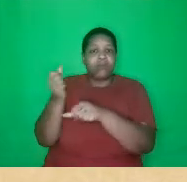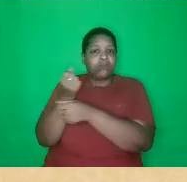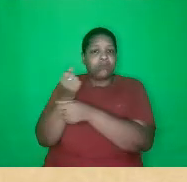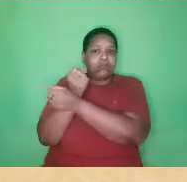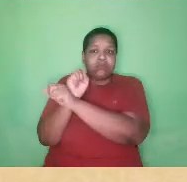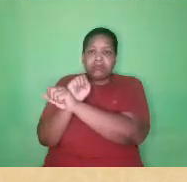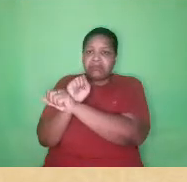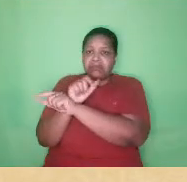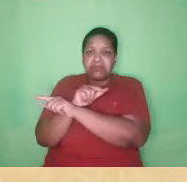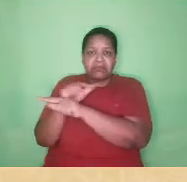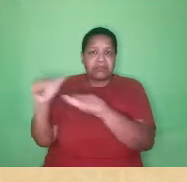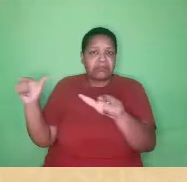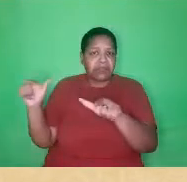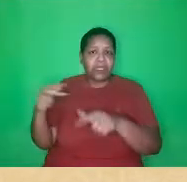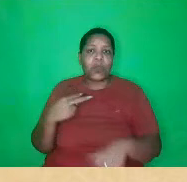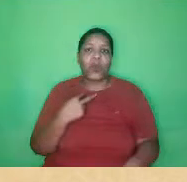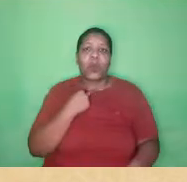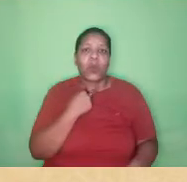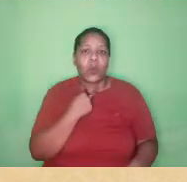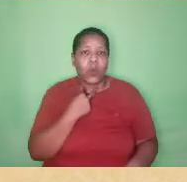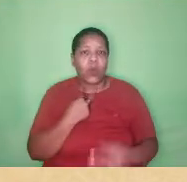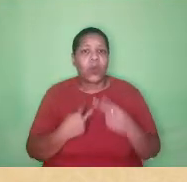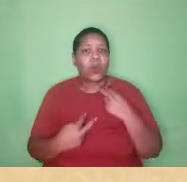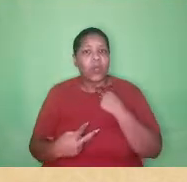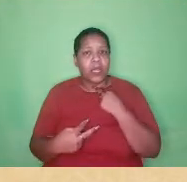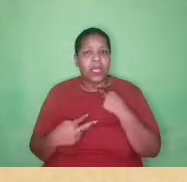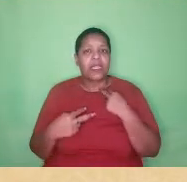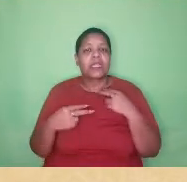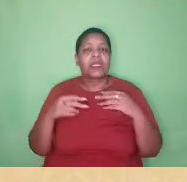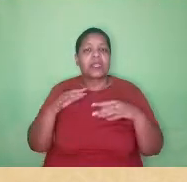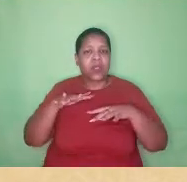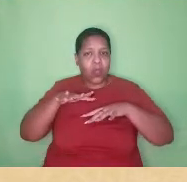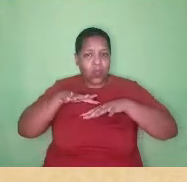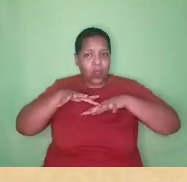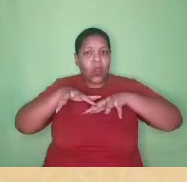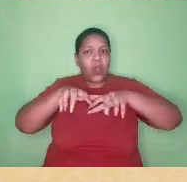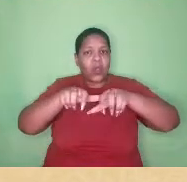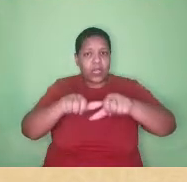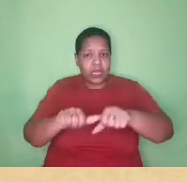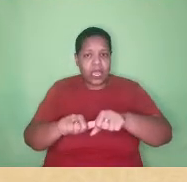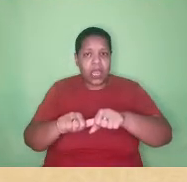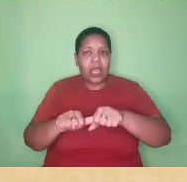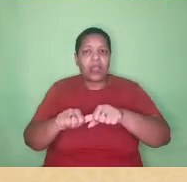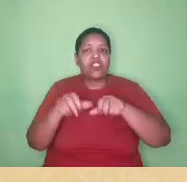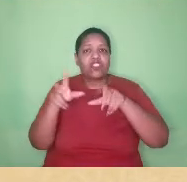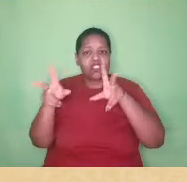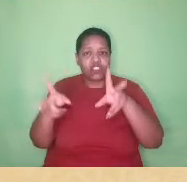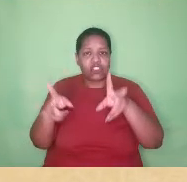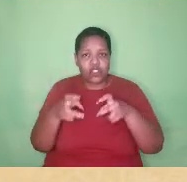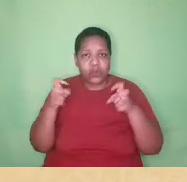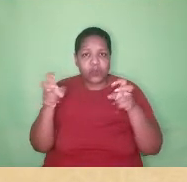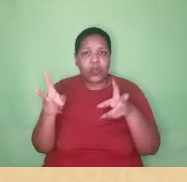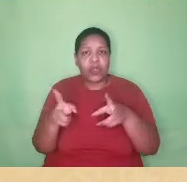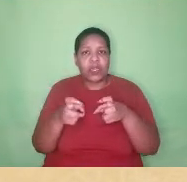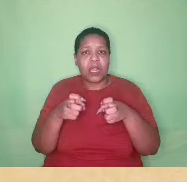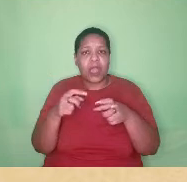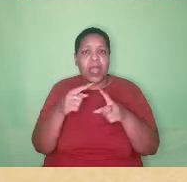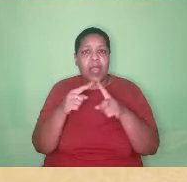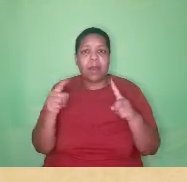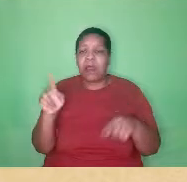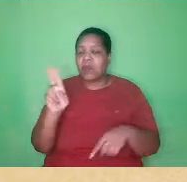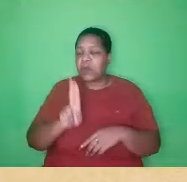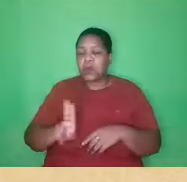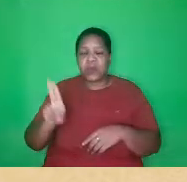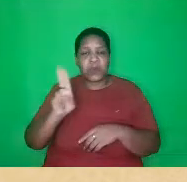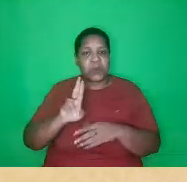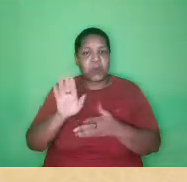foram ocupadas em termos coloniais, né, em termos de exploração, sem a utilização